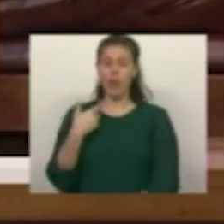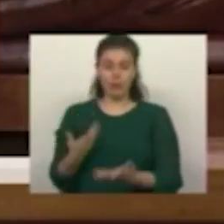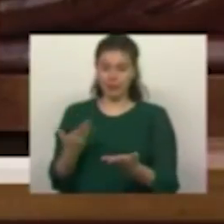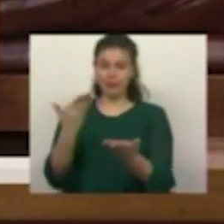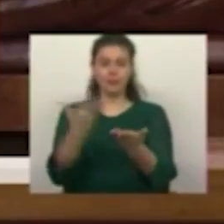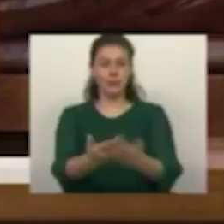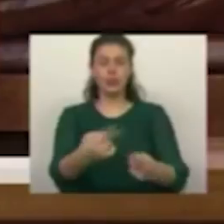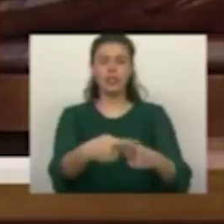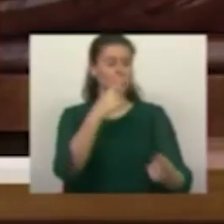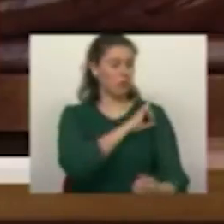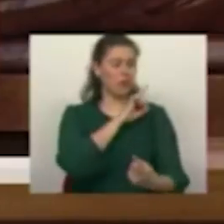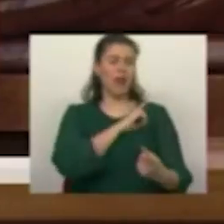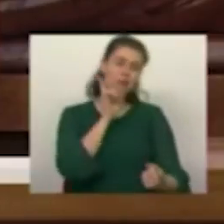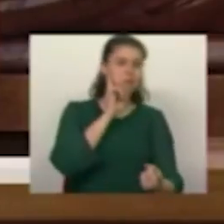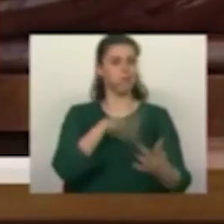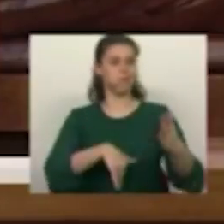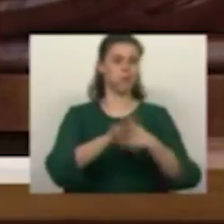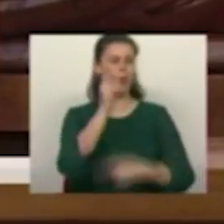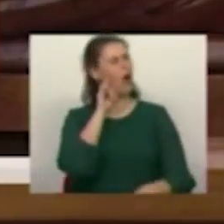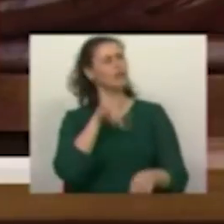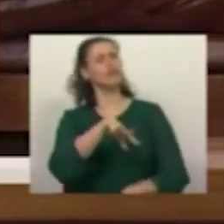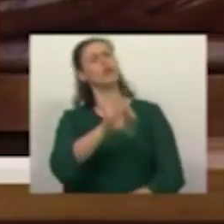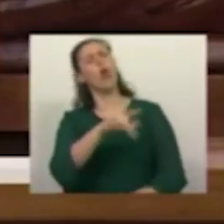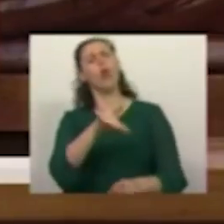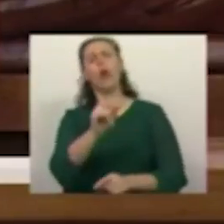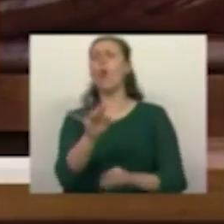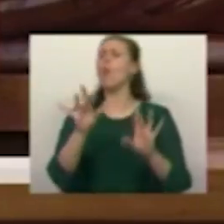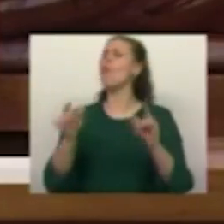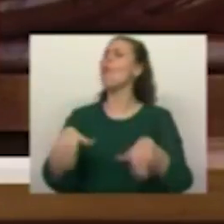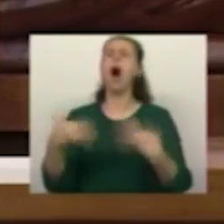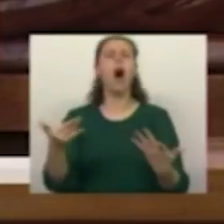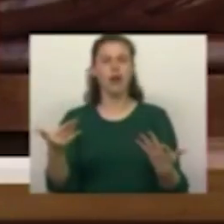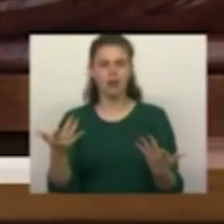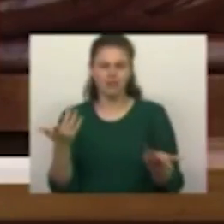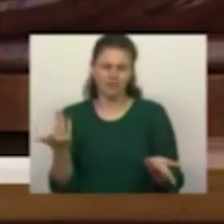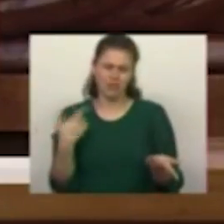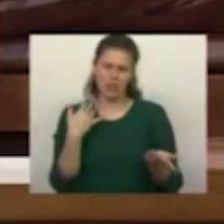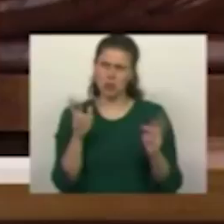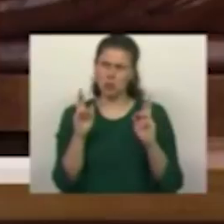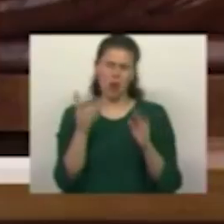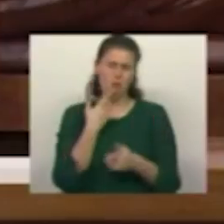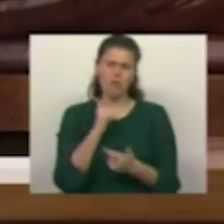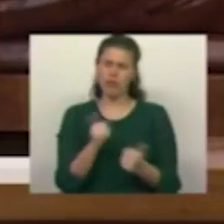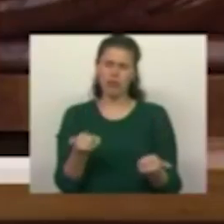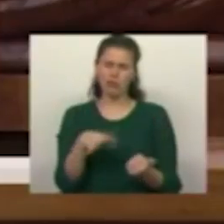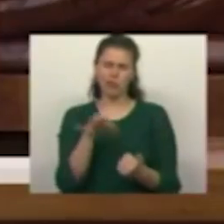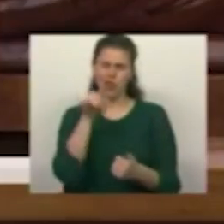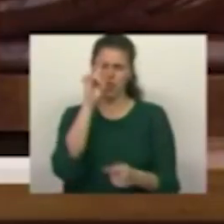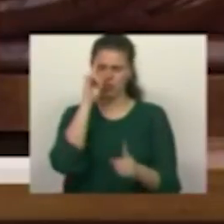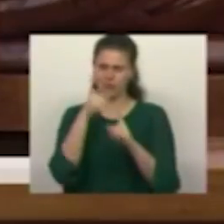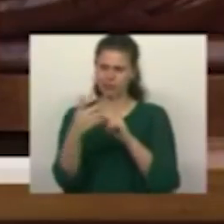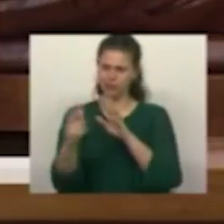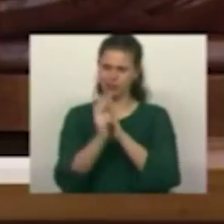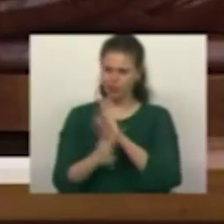mãos do interesse privado a faculdade de escolher a localização de um aeroporto, não se pode esperar que essa escolha tenha